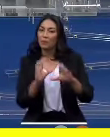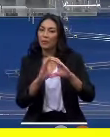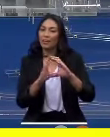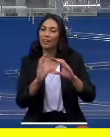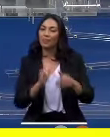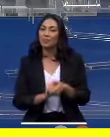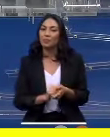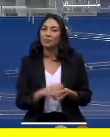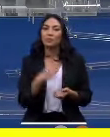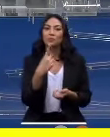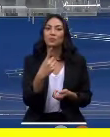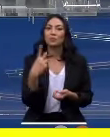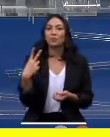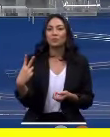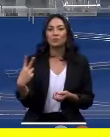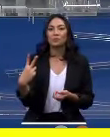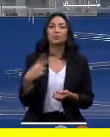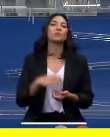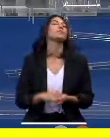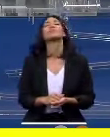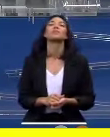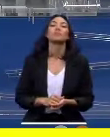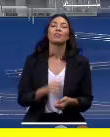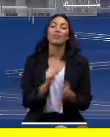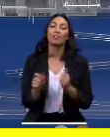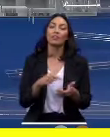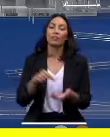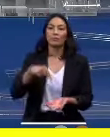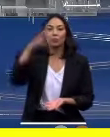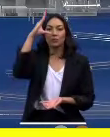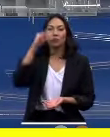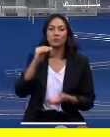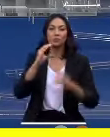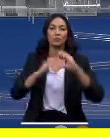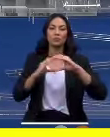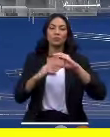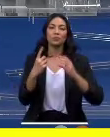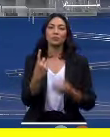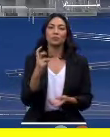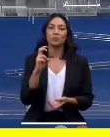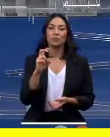é bola 12. Bola 12, Time Mania nesta noite, concurso